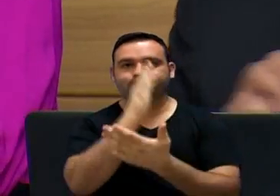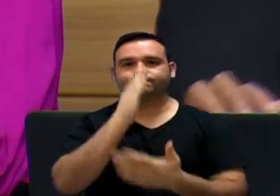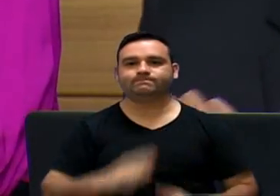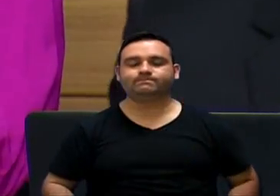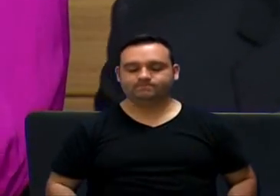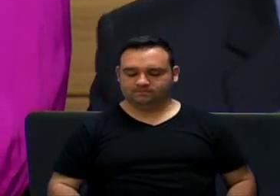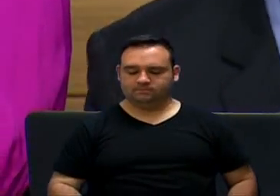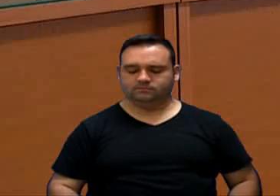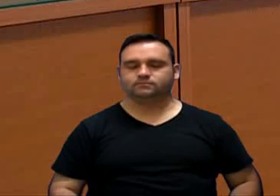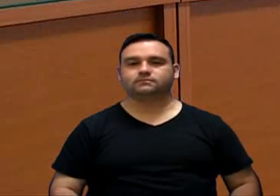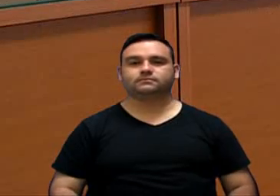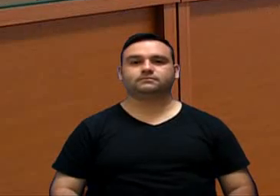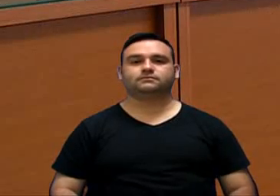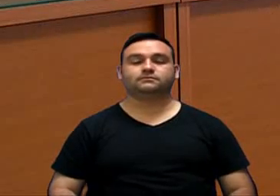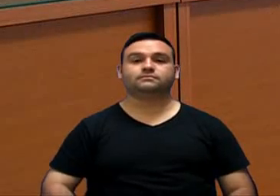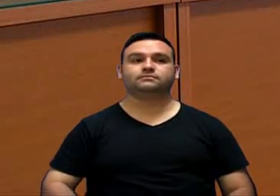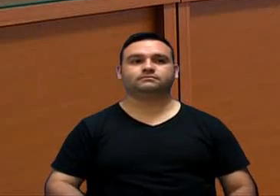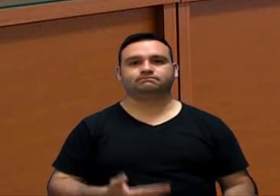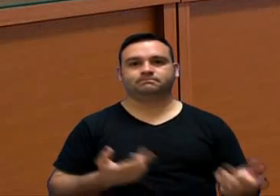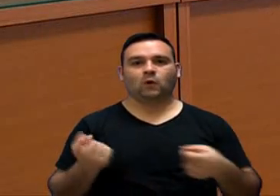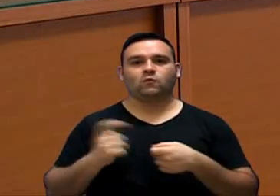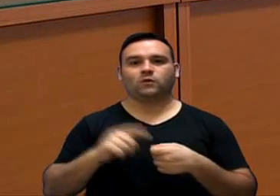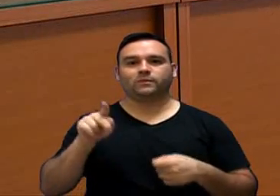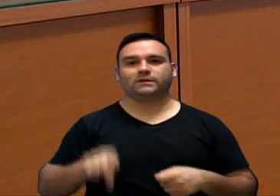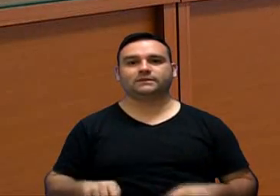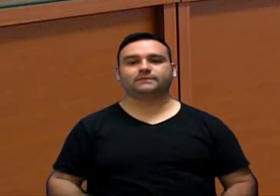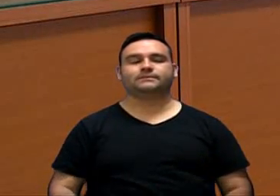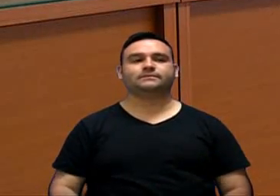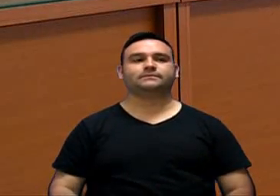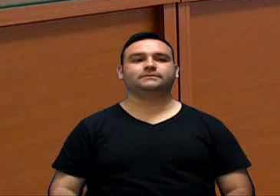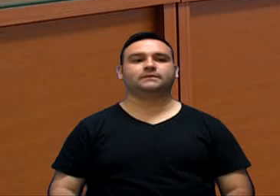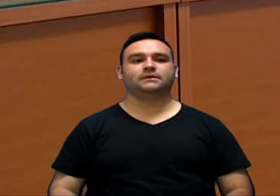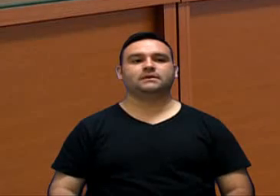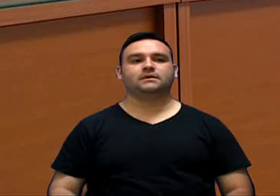Aprovado. Presidente.